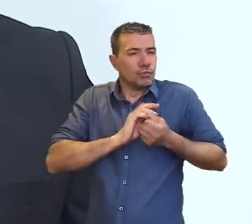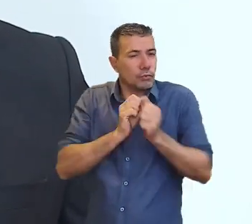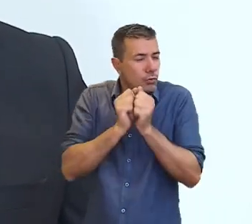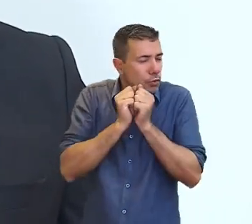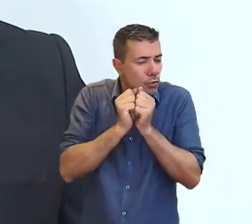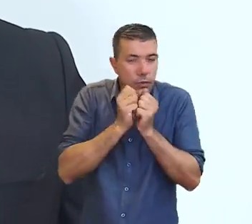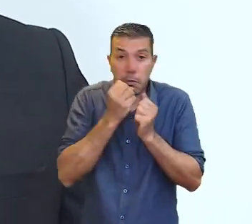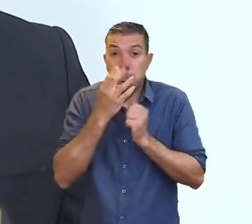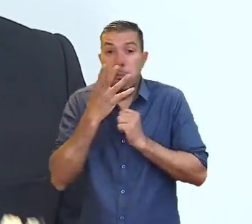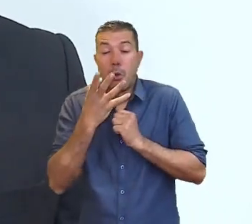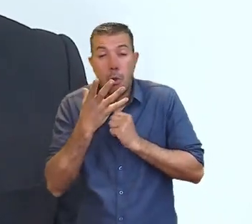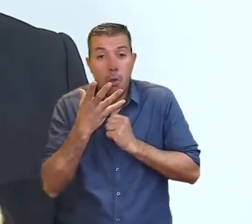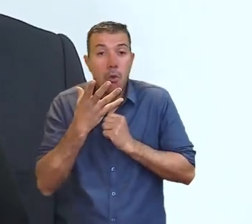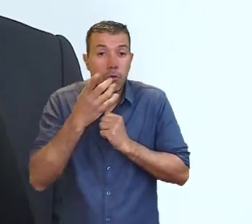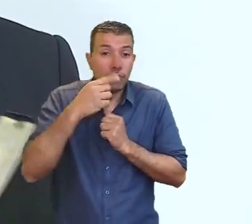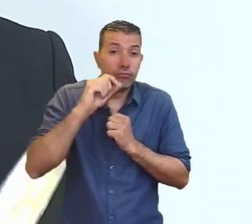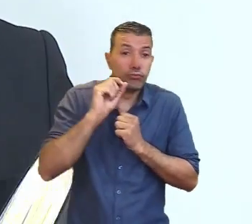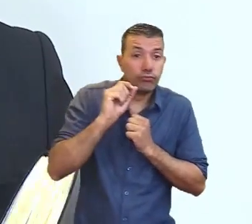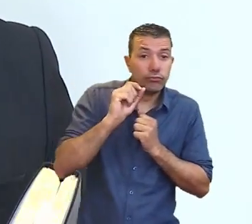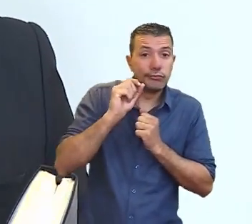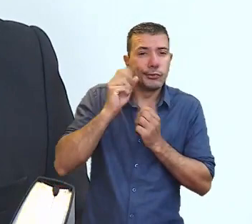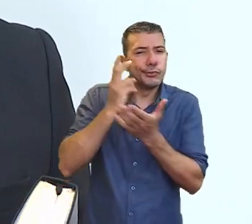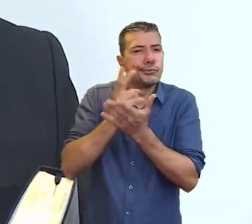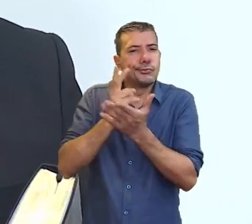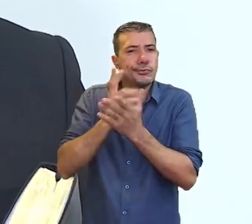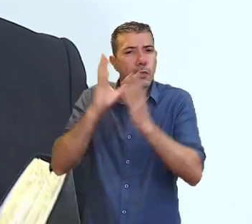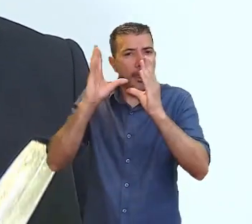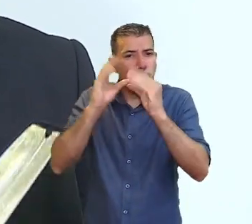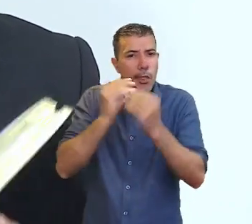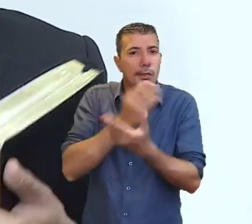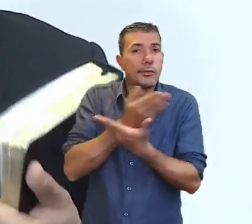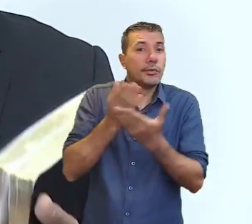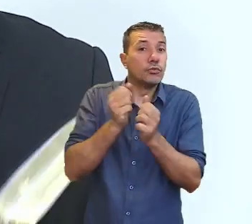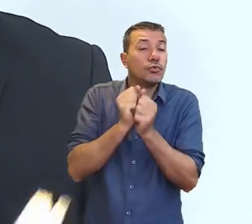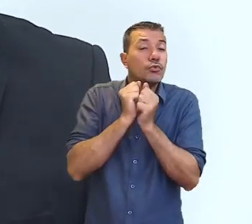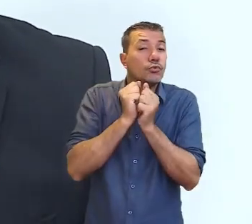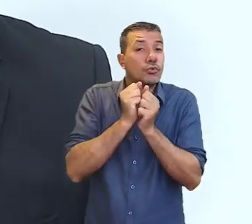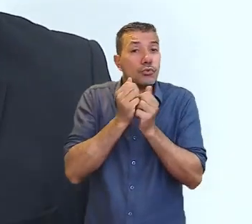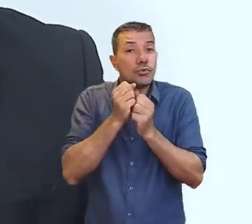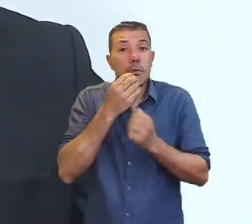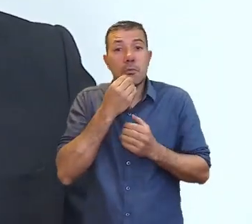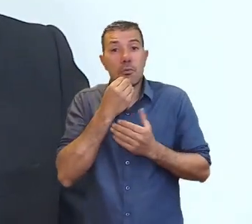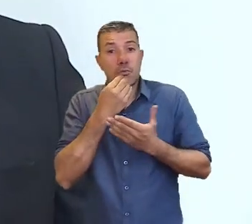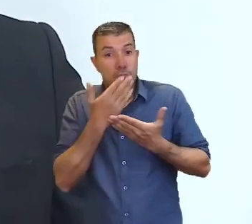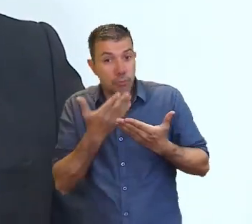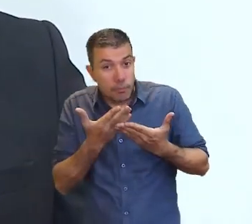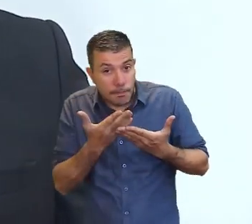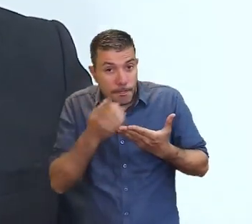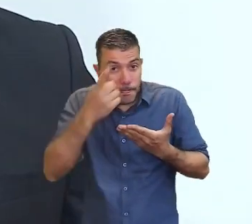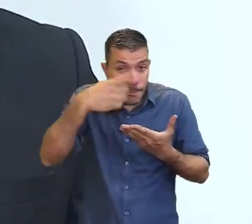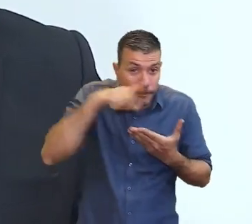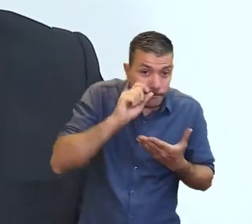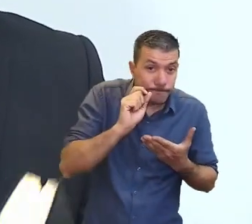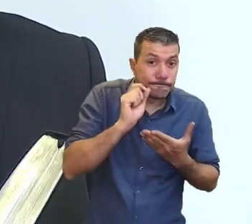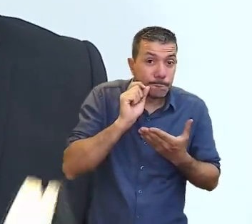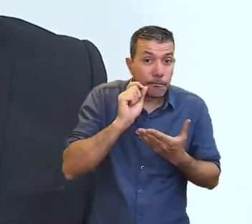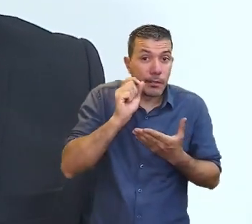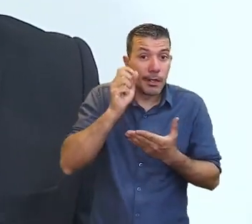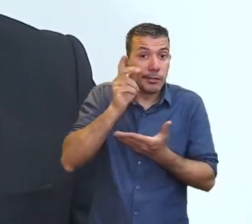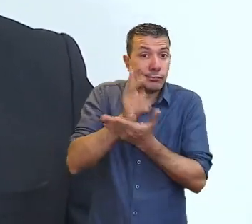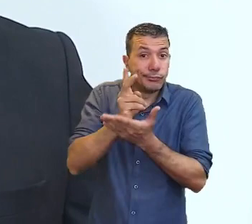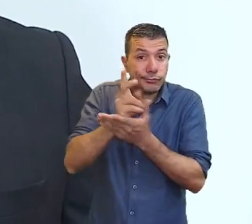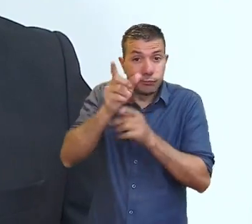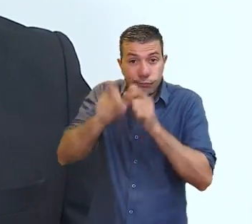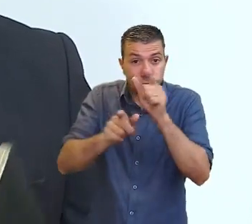juntos aqui, não é verdade? Sempre, em todas as noites, nós oferecemos a oportunidade das